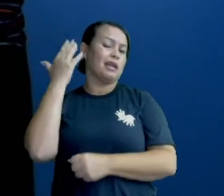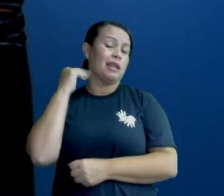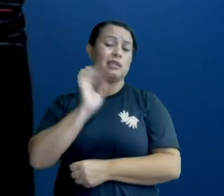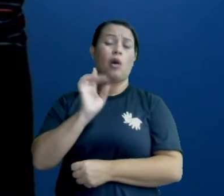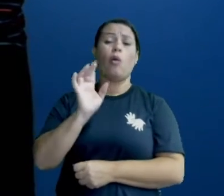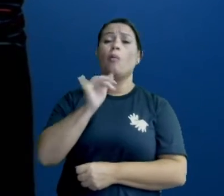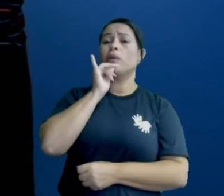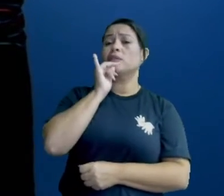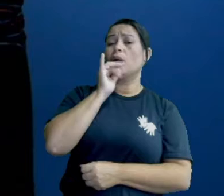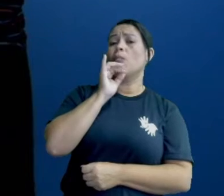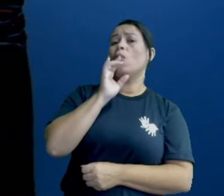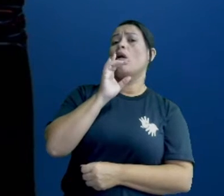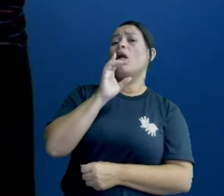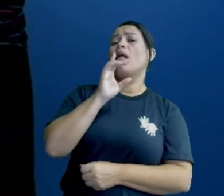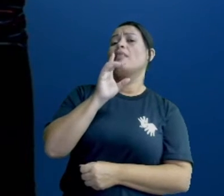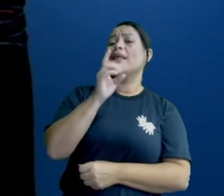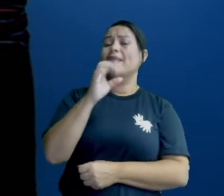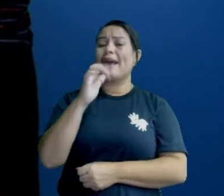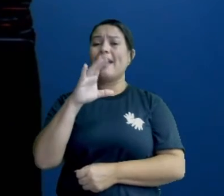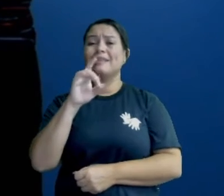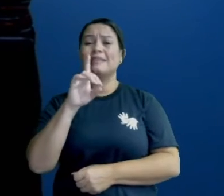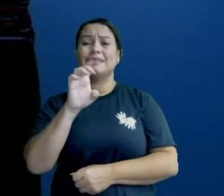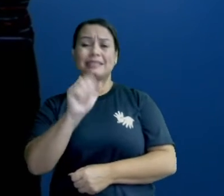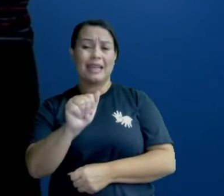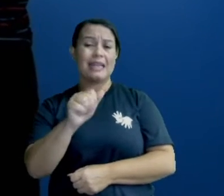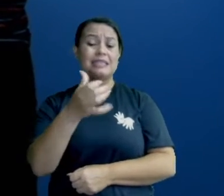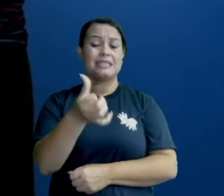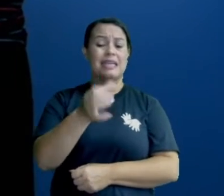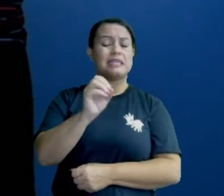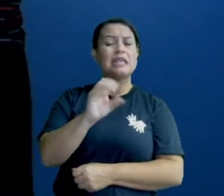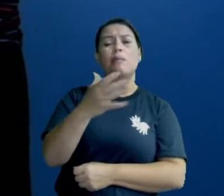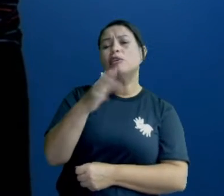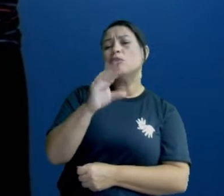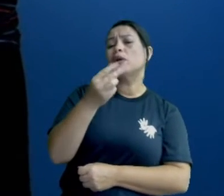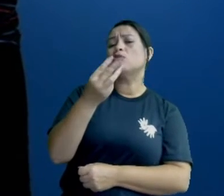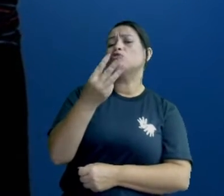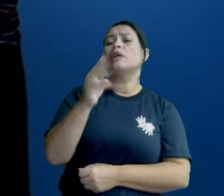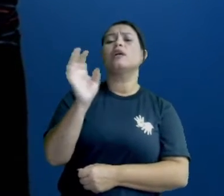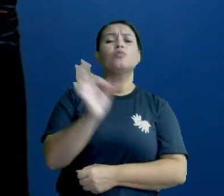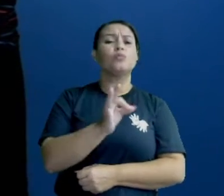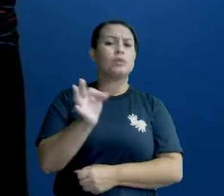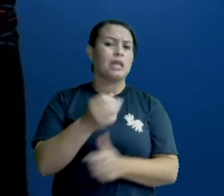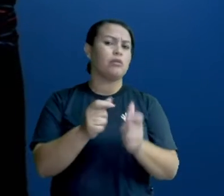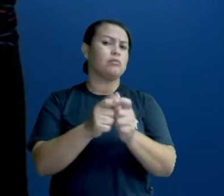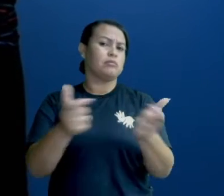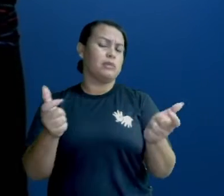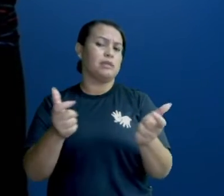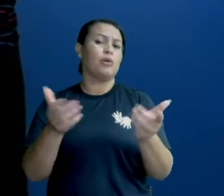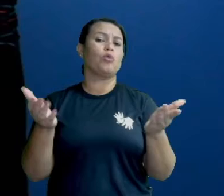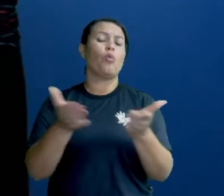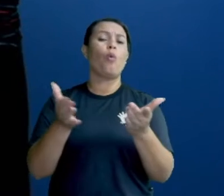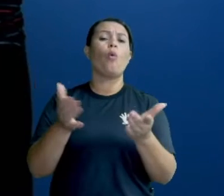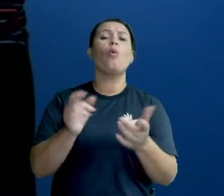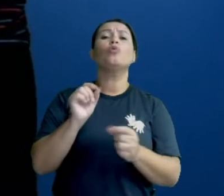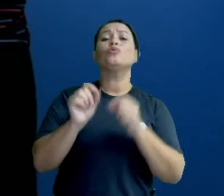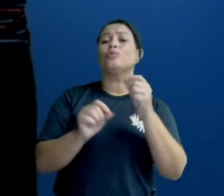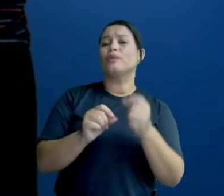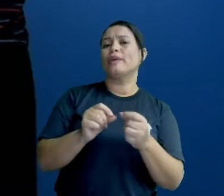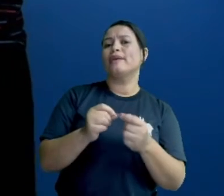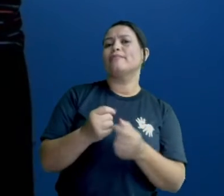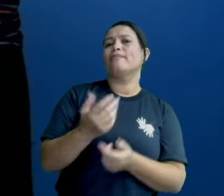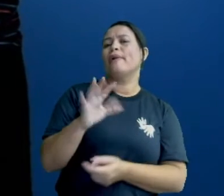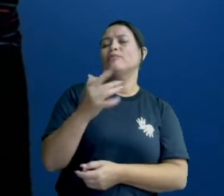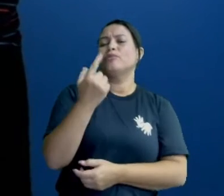60, o Brasil tinha um crescimento populacional que beirava ao 3%, quase 3% de crescimento. Hoje esse crescimento não chega